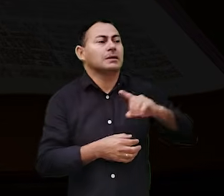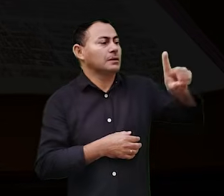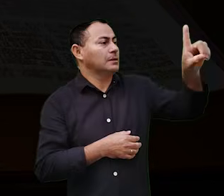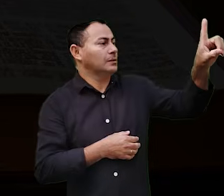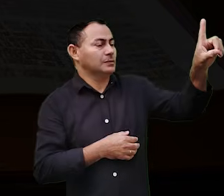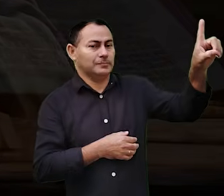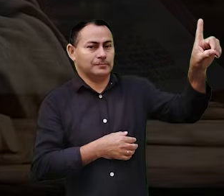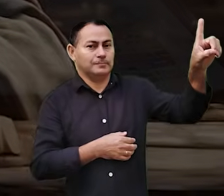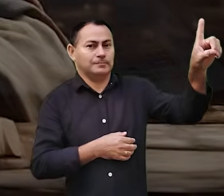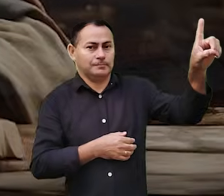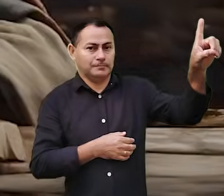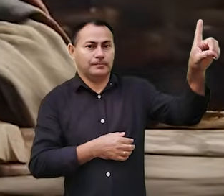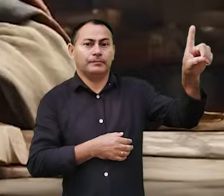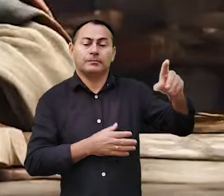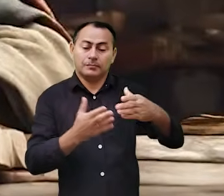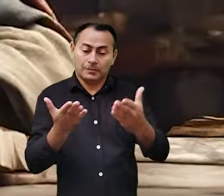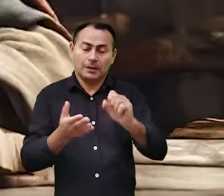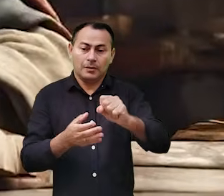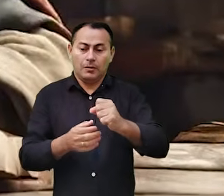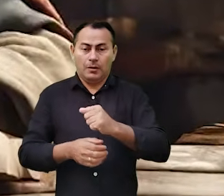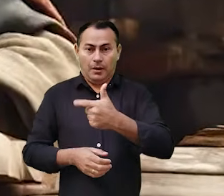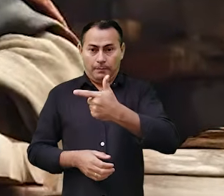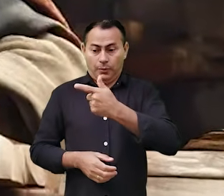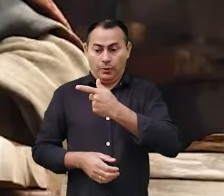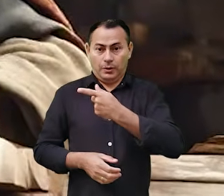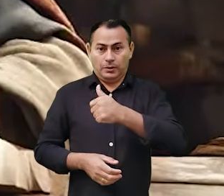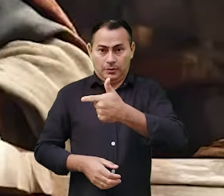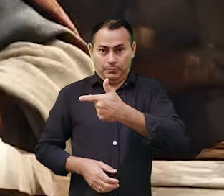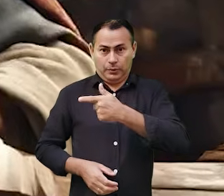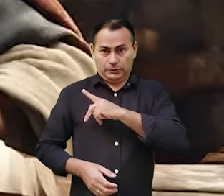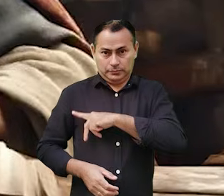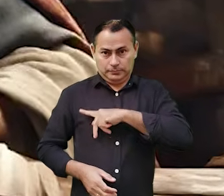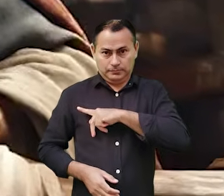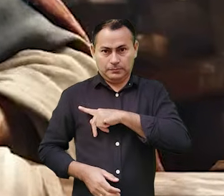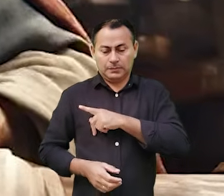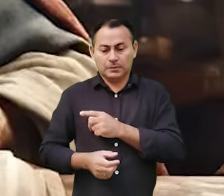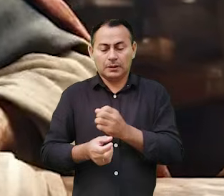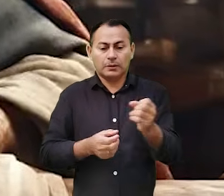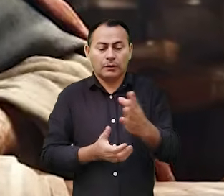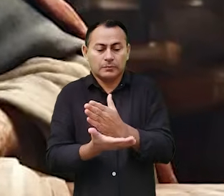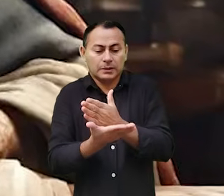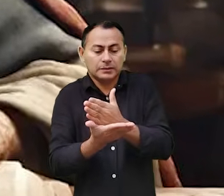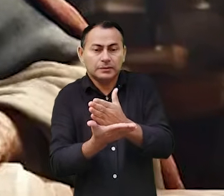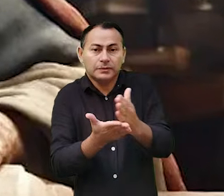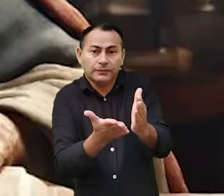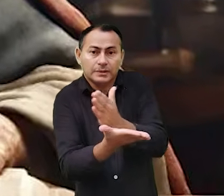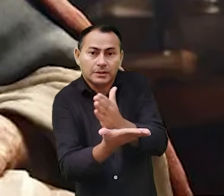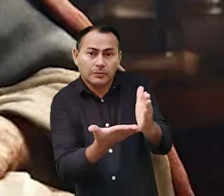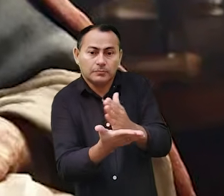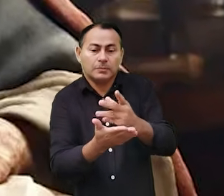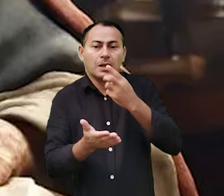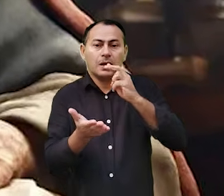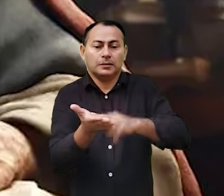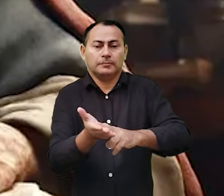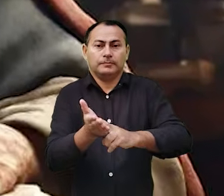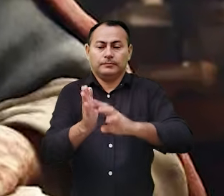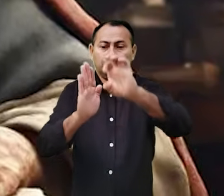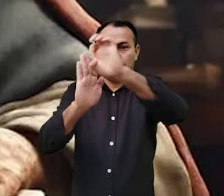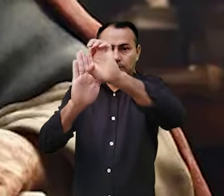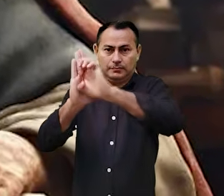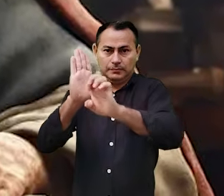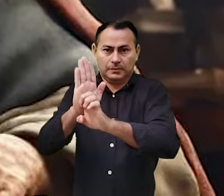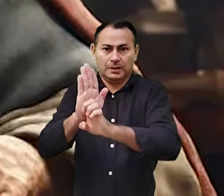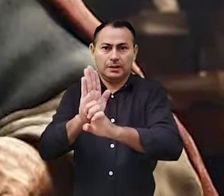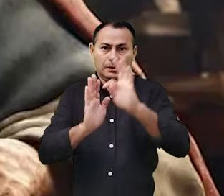de Deus. Foi assim que o apóstolo Paulo iniciou esta nova divisão de sua carta, que é um